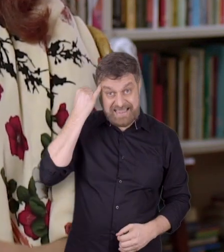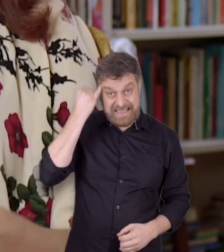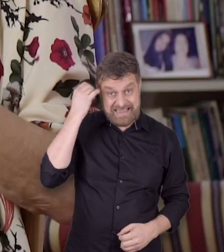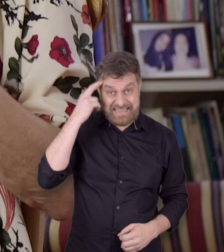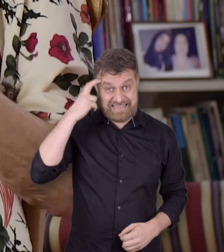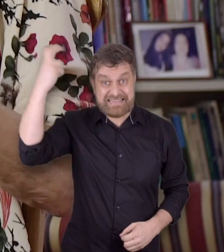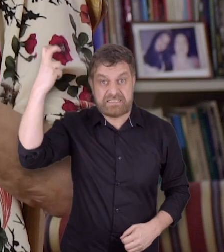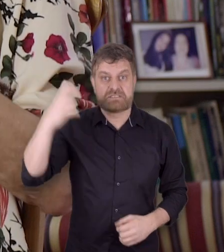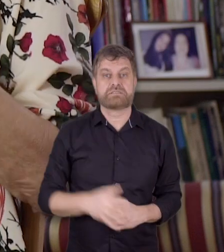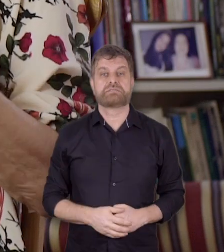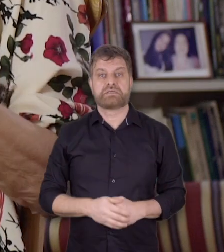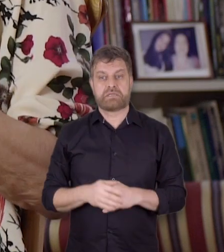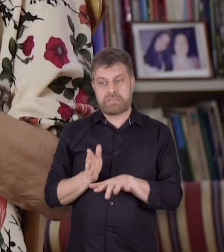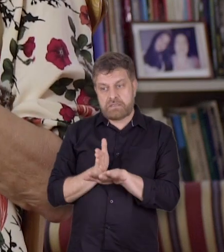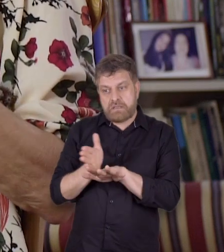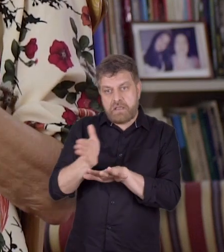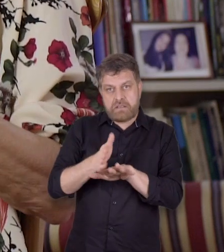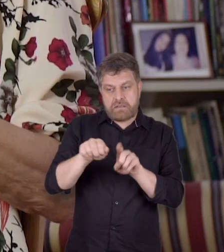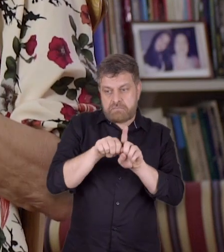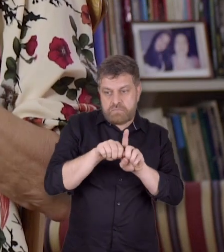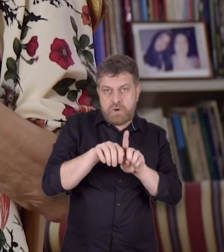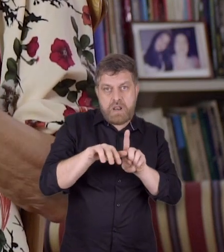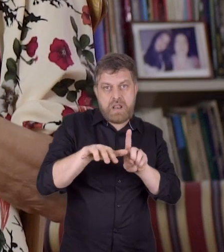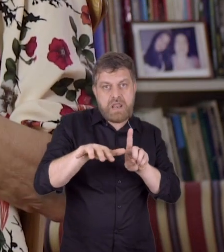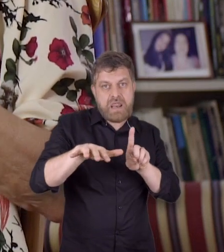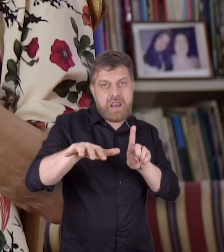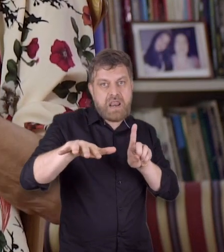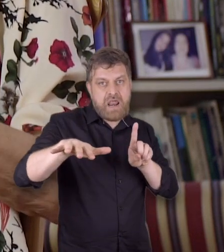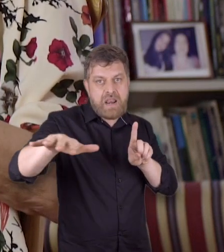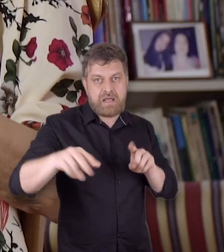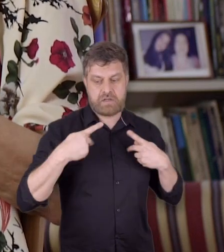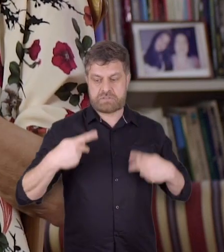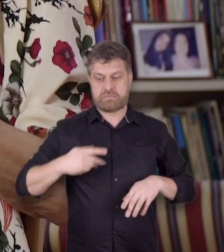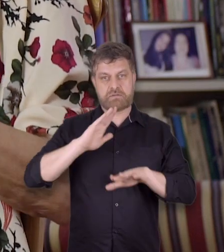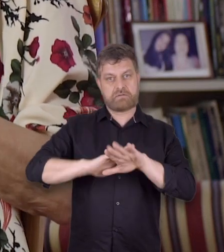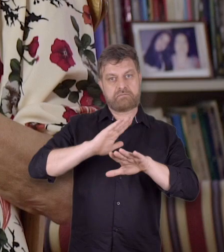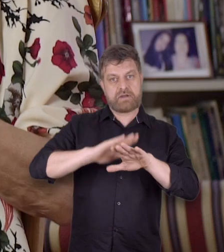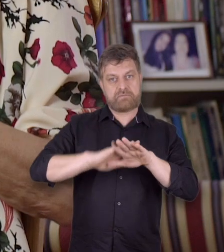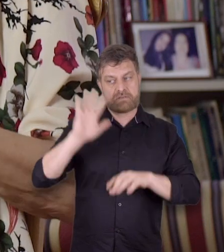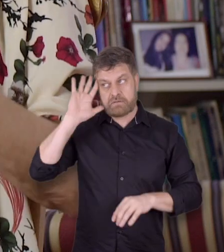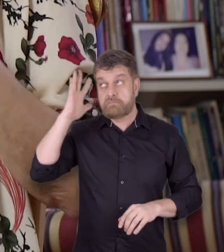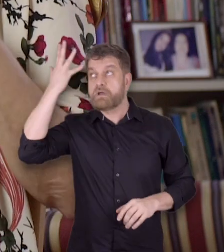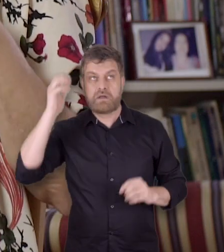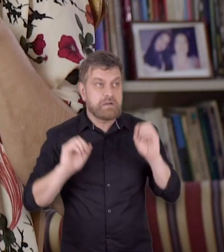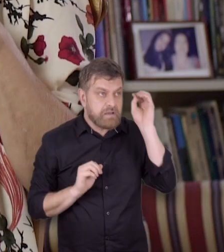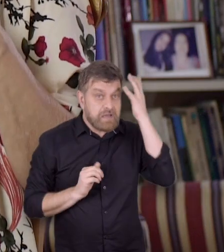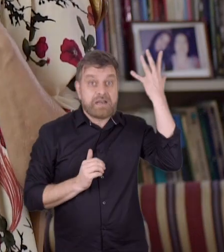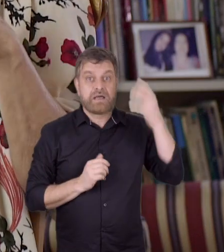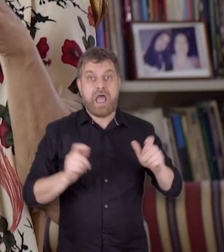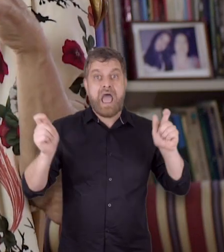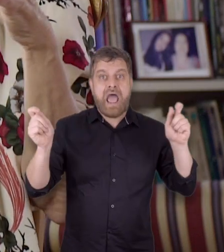humana e esses prolongamentos que o ser humano vai criando e que vão